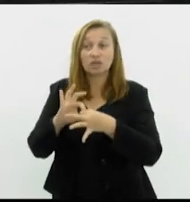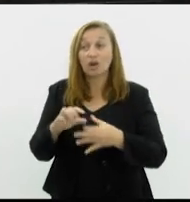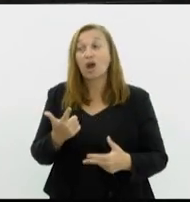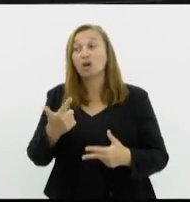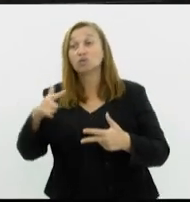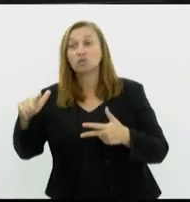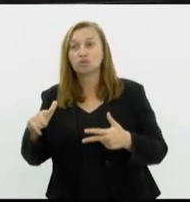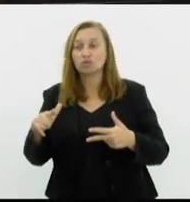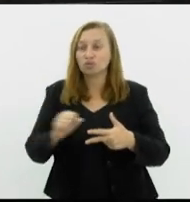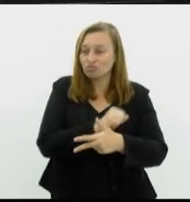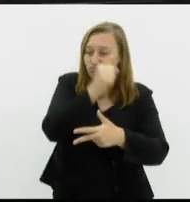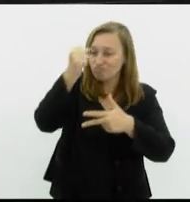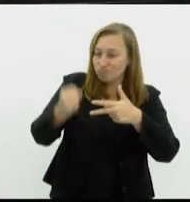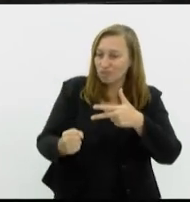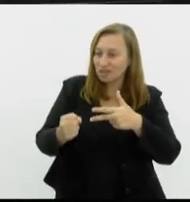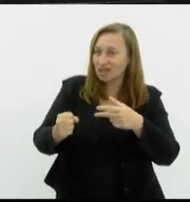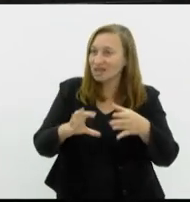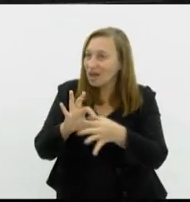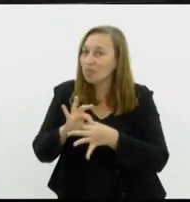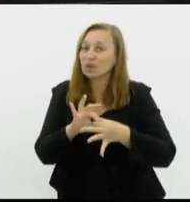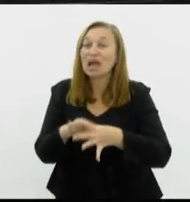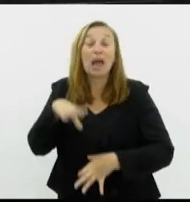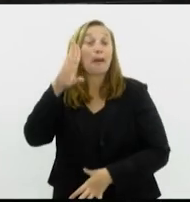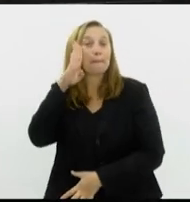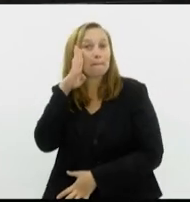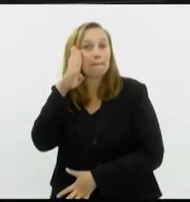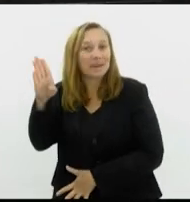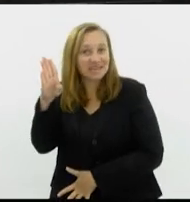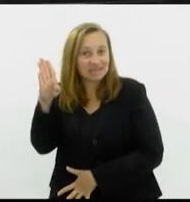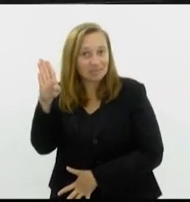poderes, principalmente